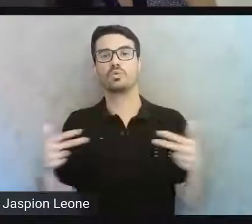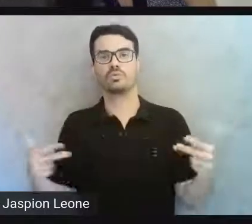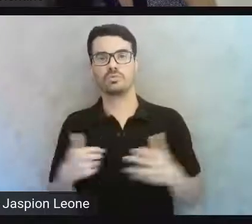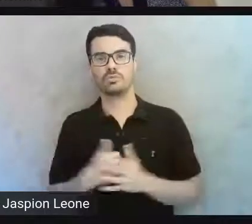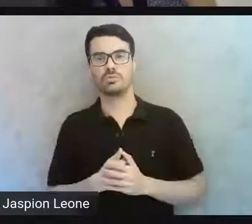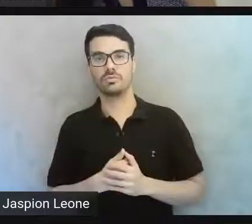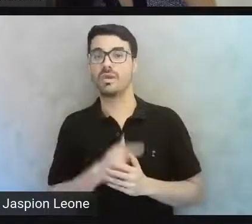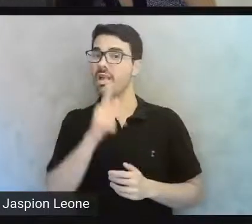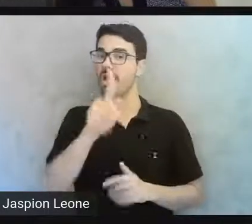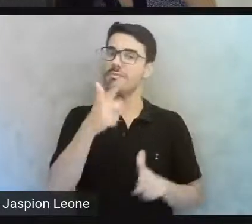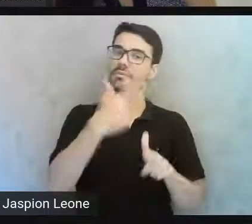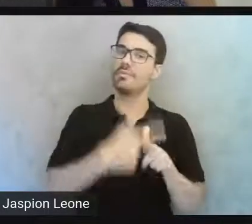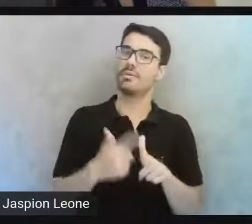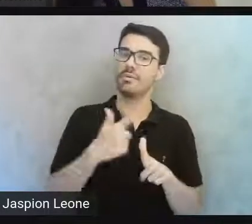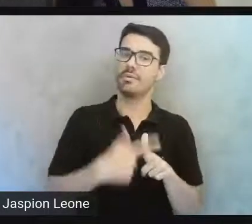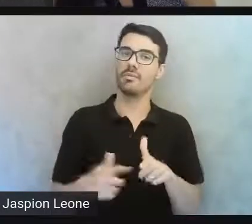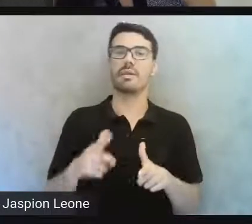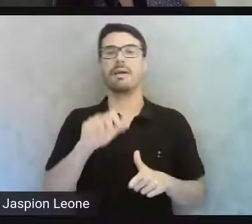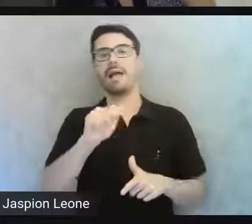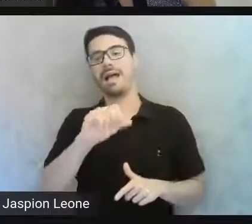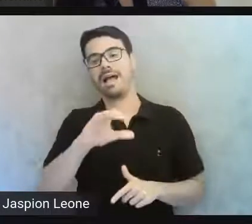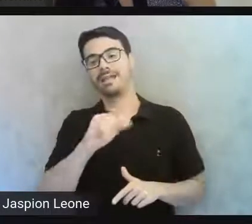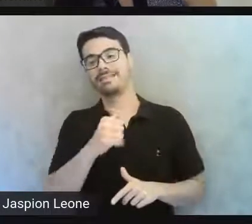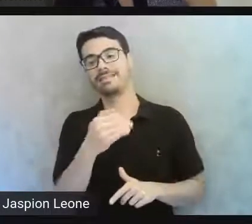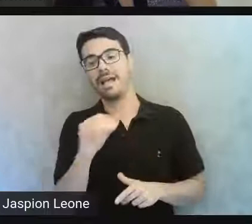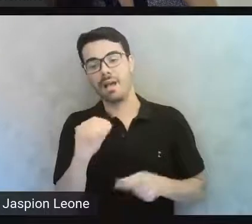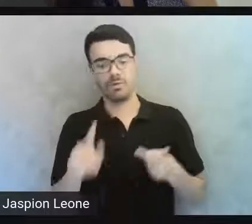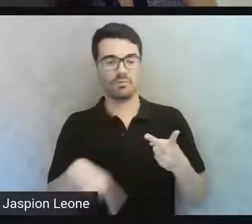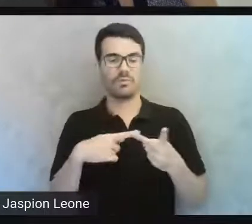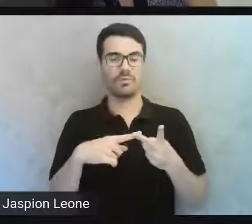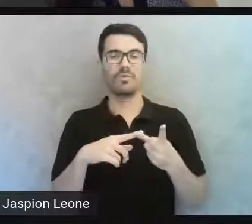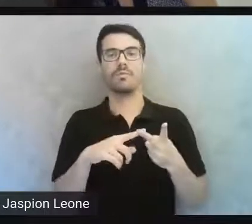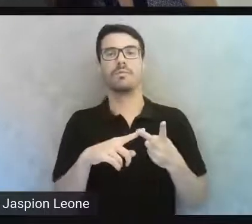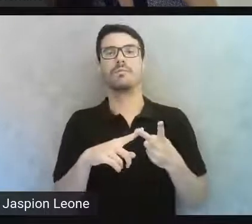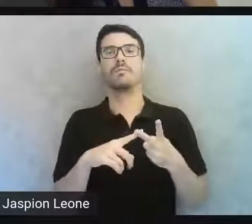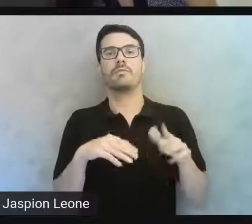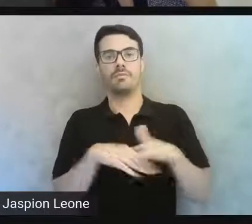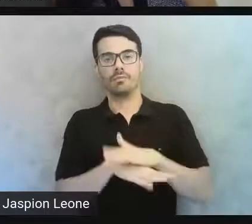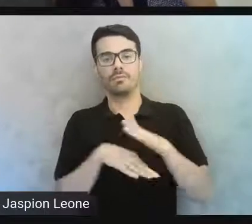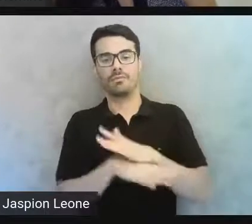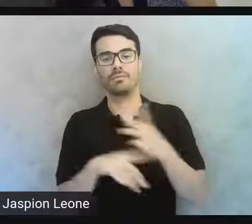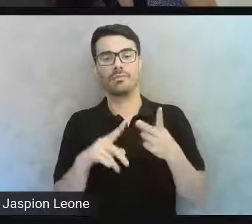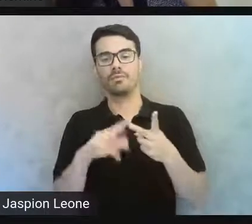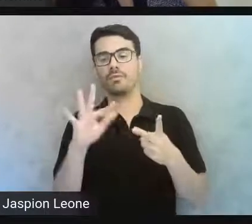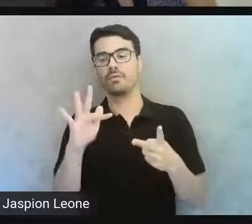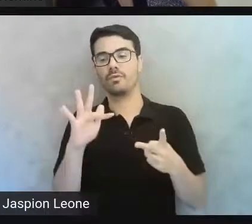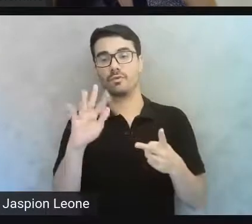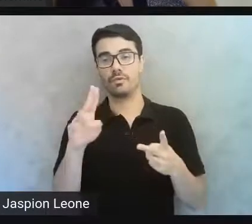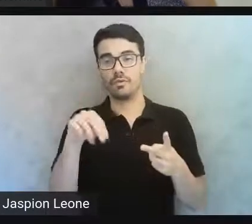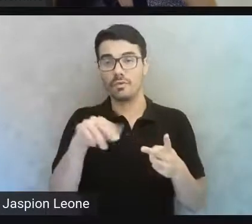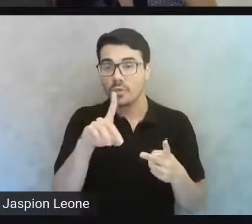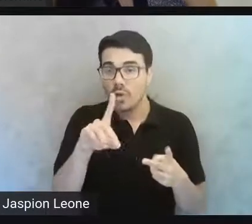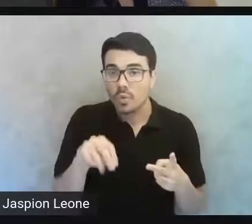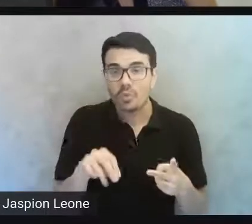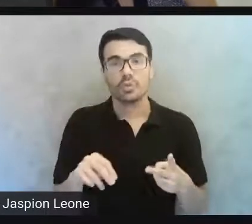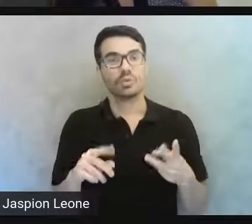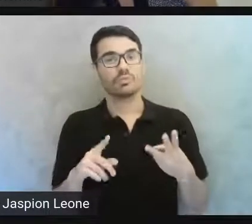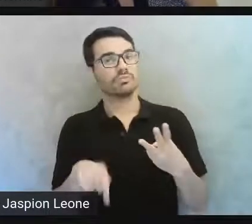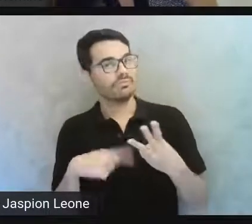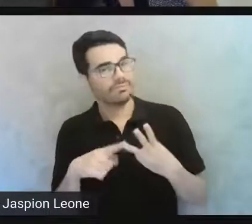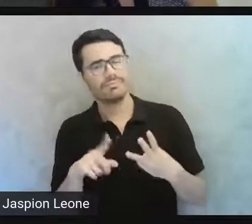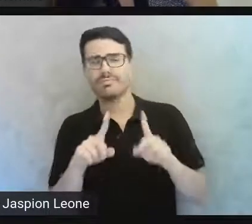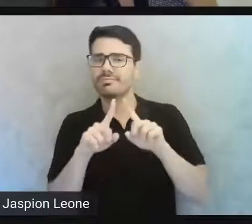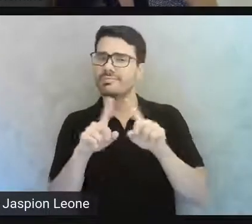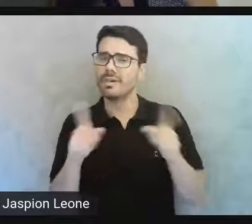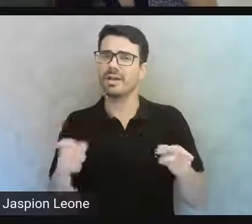bancos, nos fundos, né, nas ações, não é na corretora, né? A corretora é só o intermediário. Então, vocês podem ficar mais tranquilas que